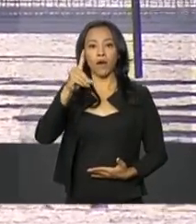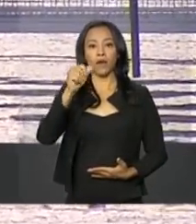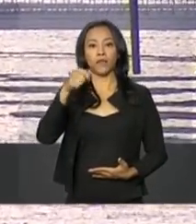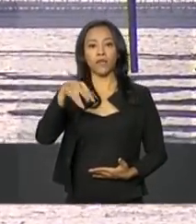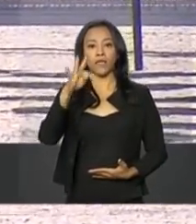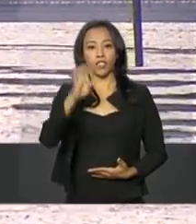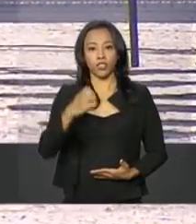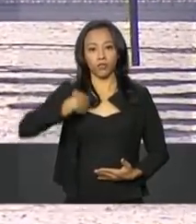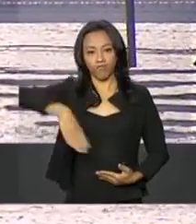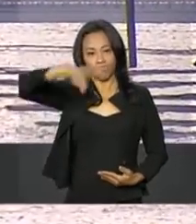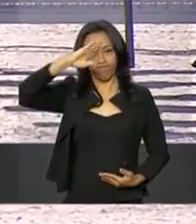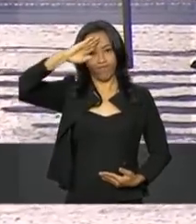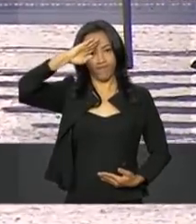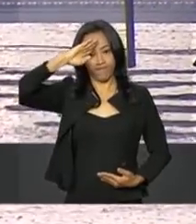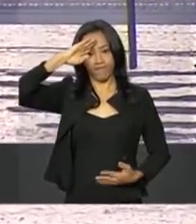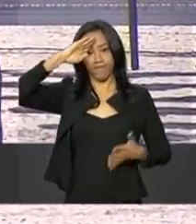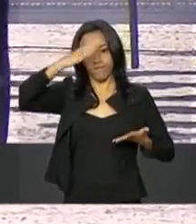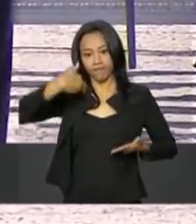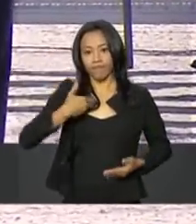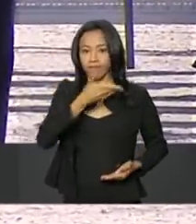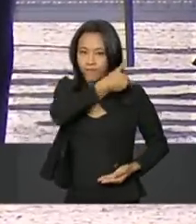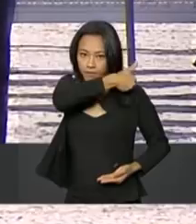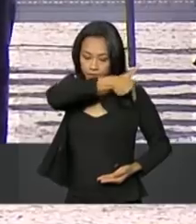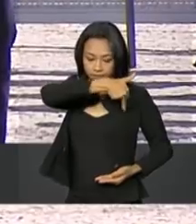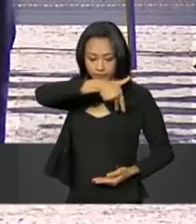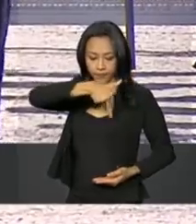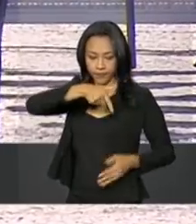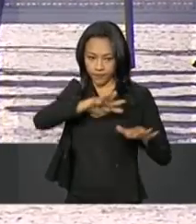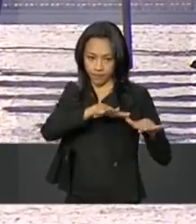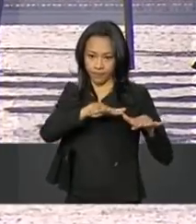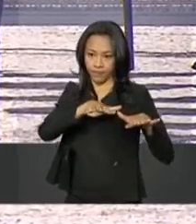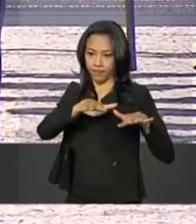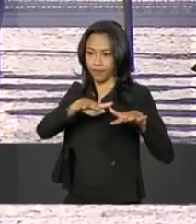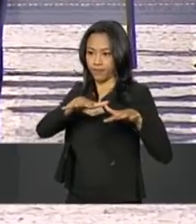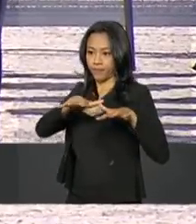e o convida a passar em revista à tropa.